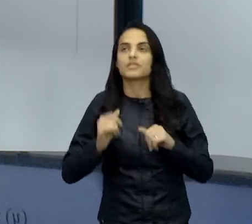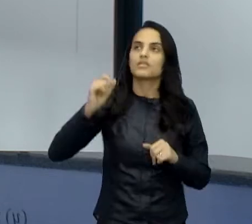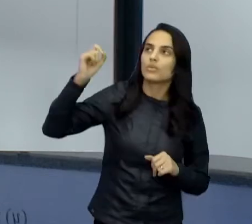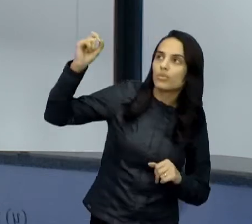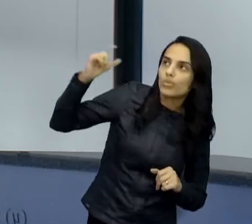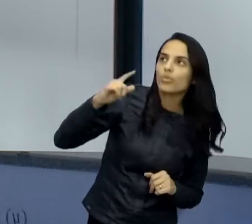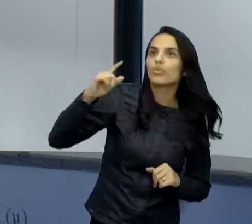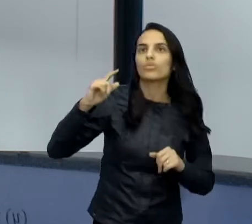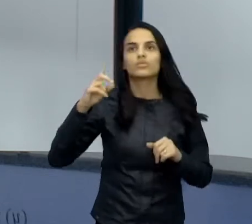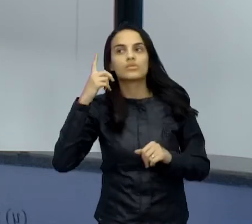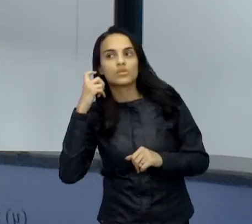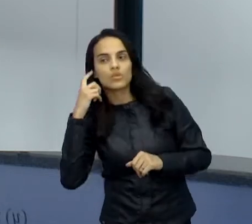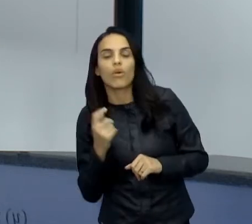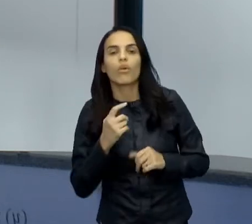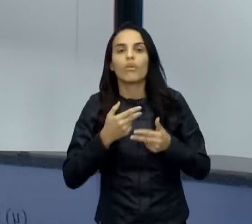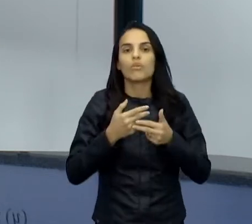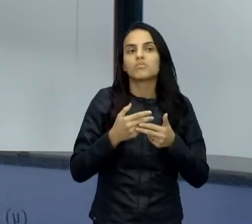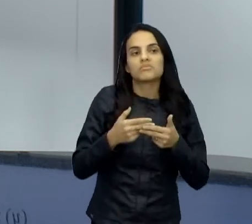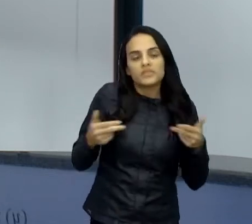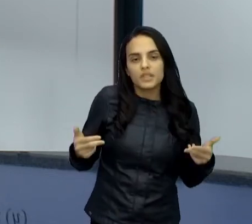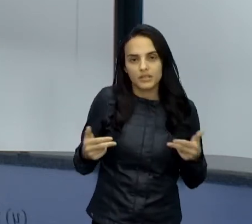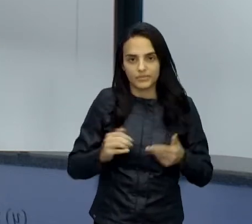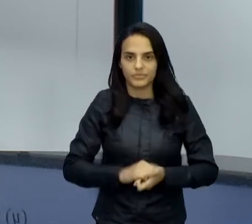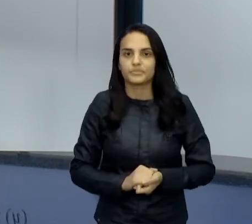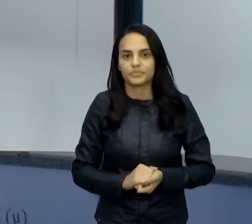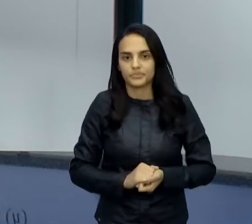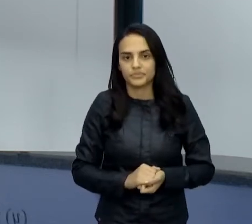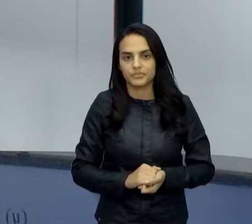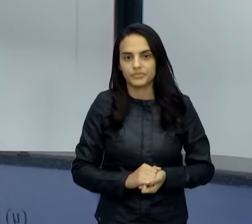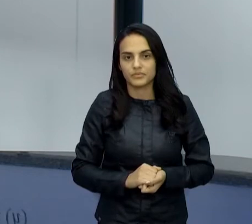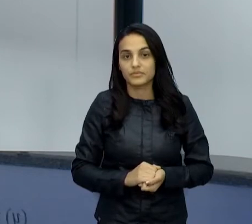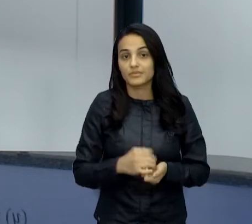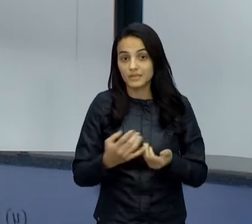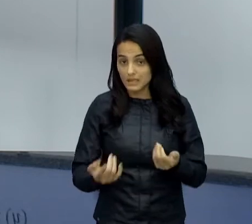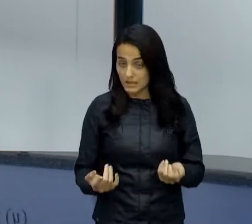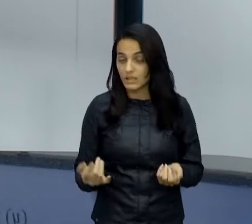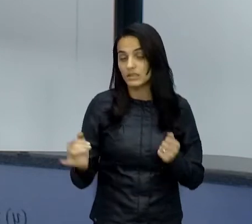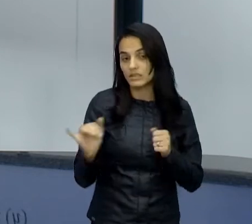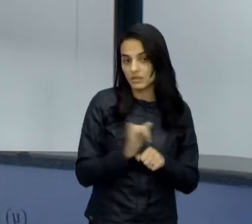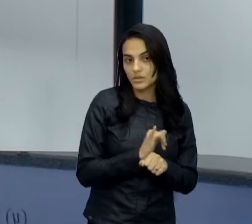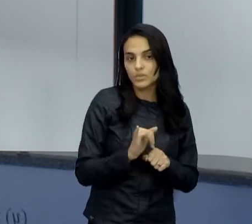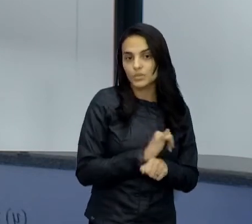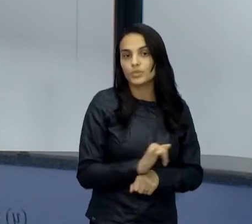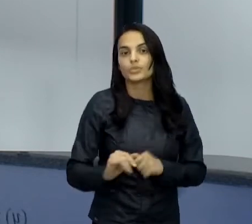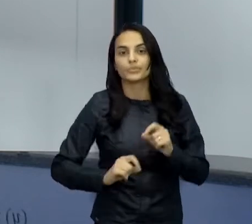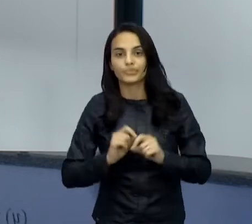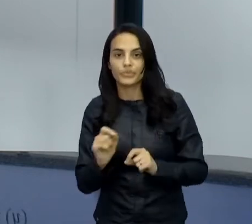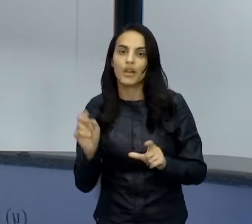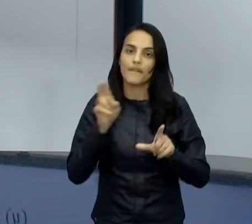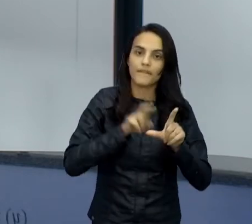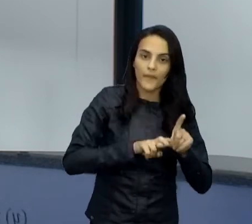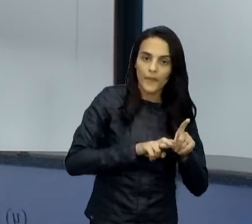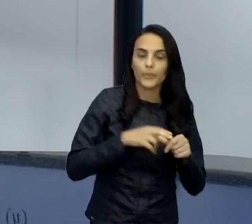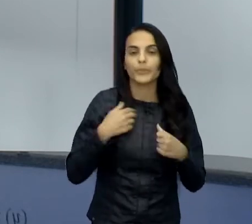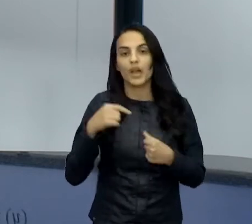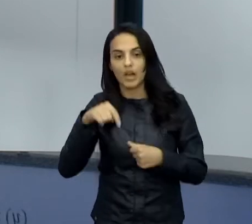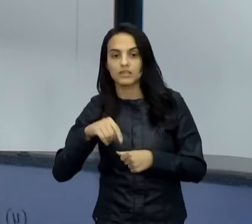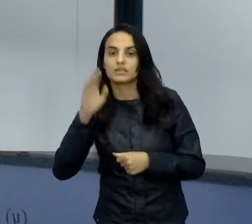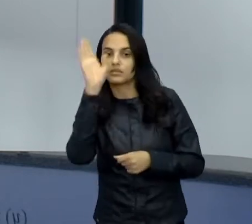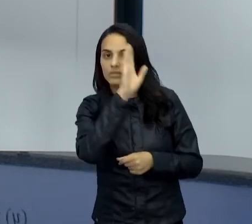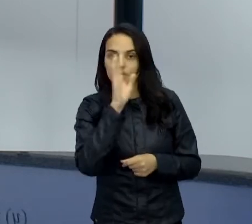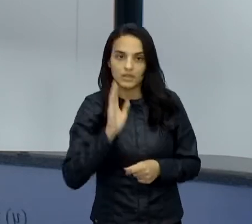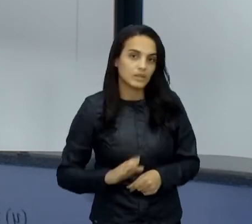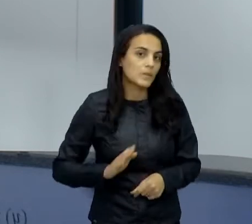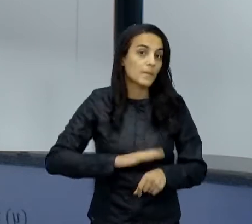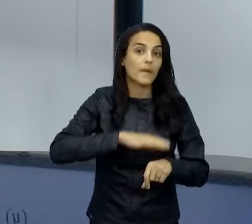luz, em som e tudo mais, em motores e tudo mais. Então, estes recursos, que são as fontes iniciais, aqui no Brasil mais